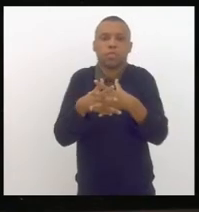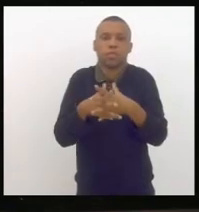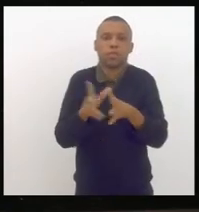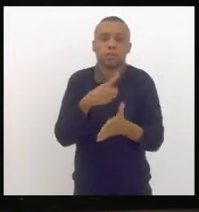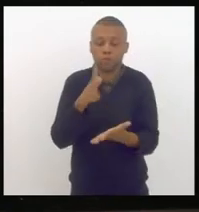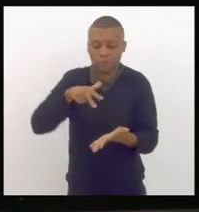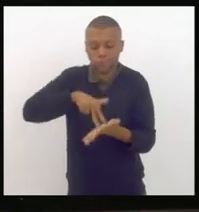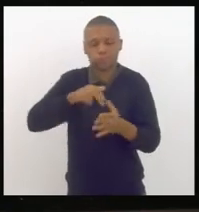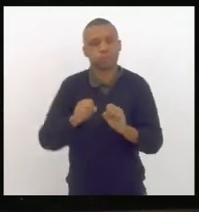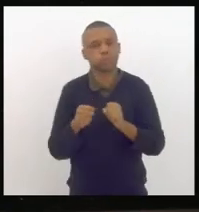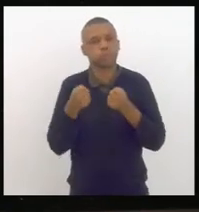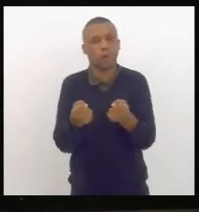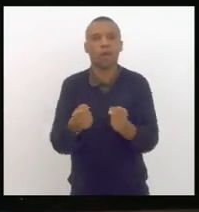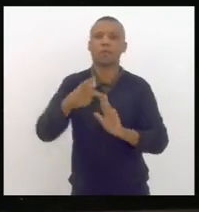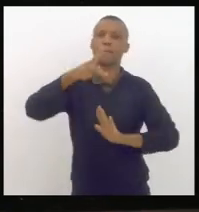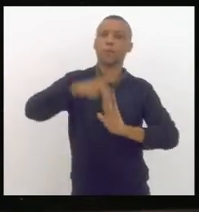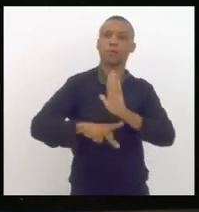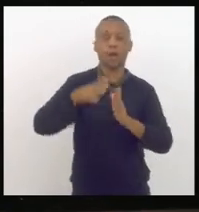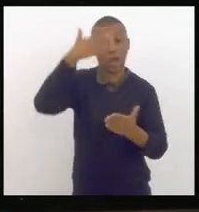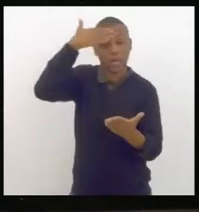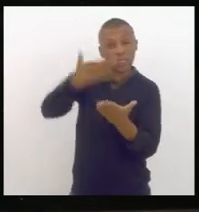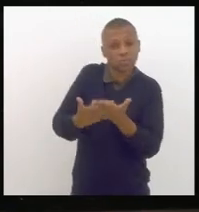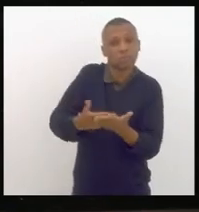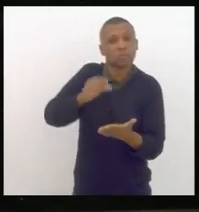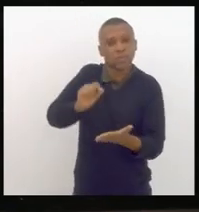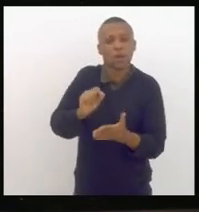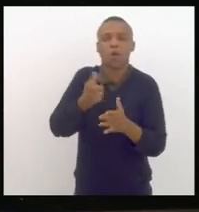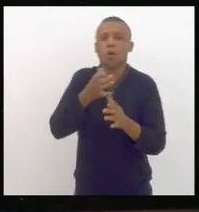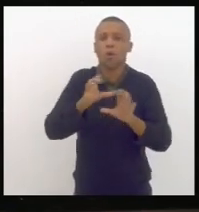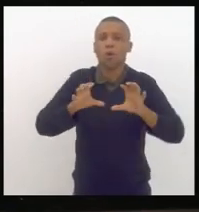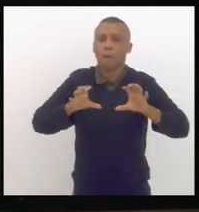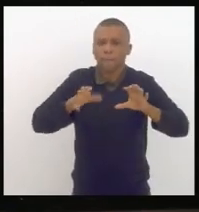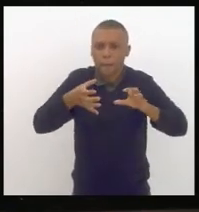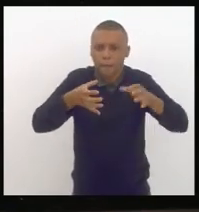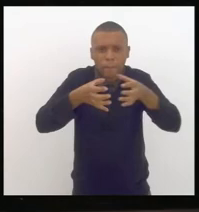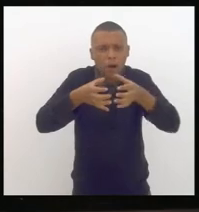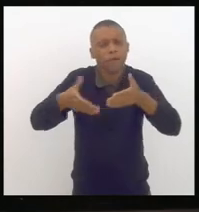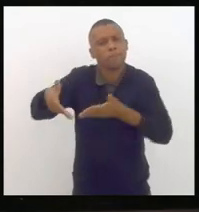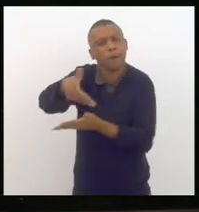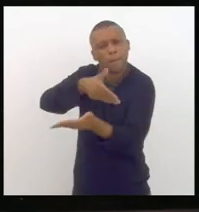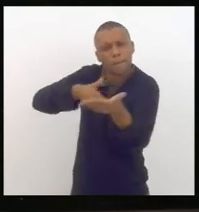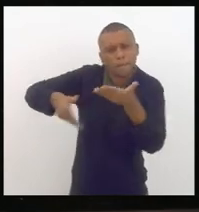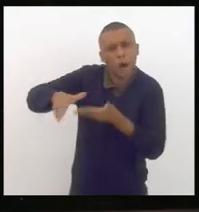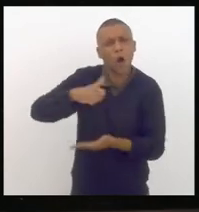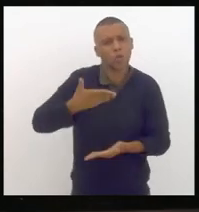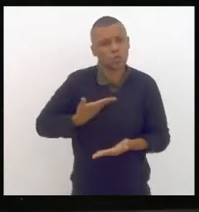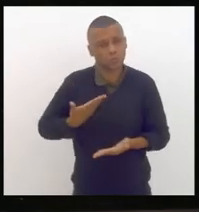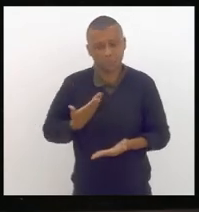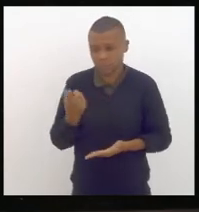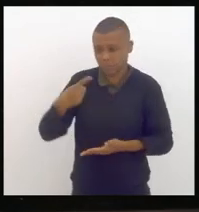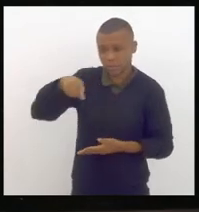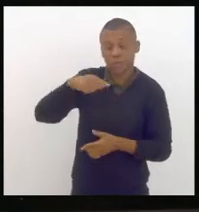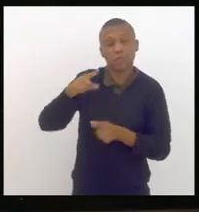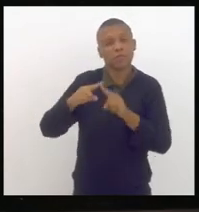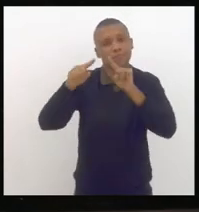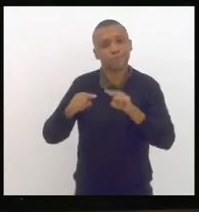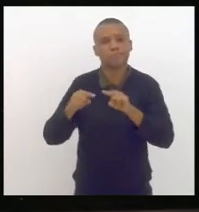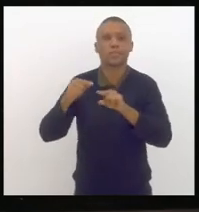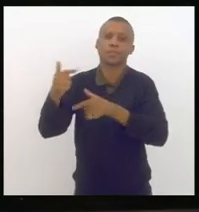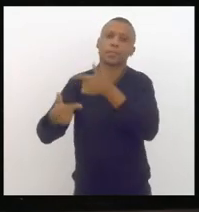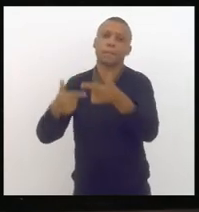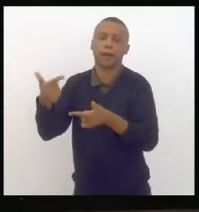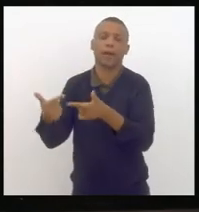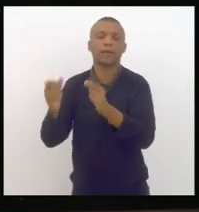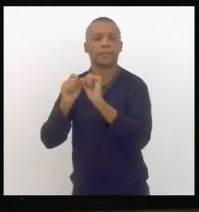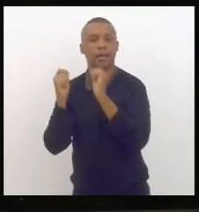defendemos aqui esse projeto, acredito que o conjunto dos colegas aqui da casa, deputados e deputadas,